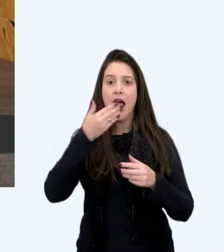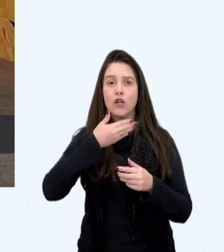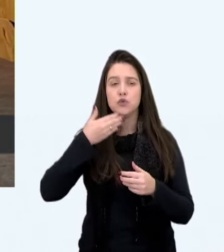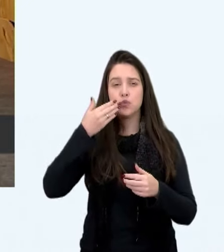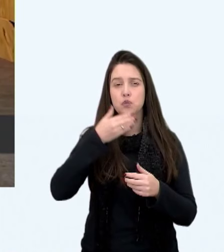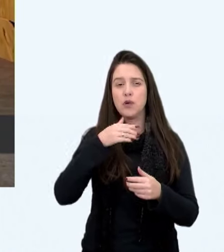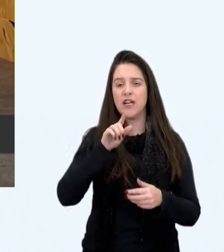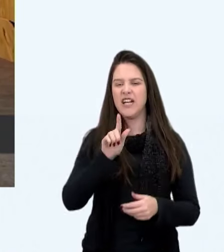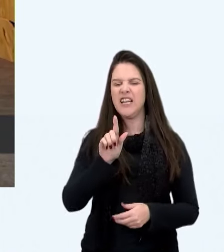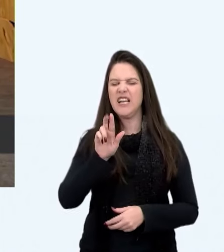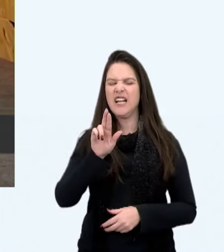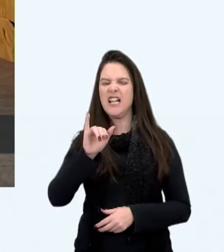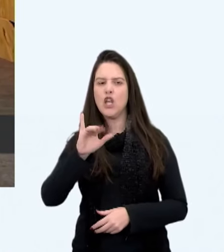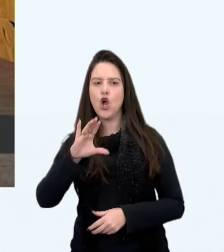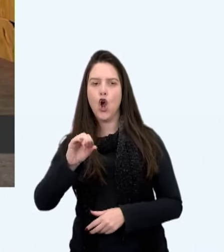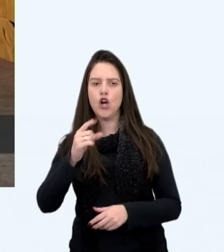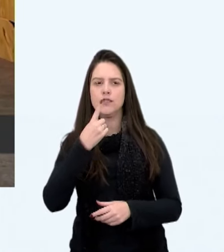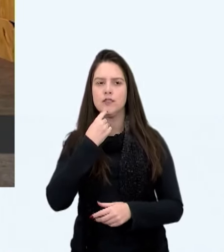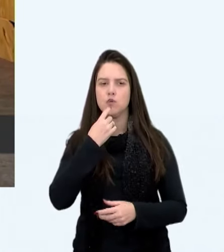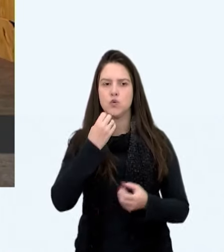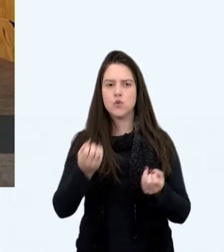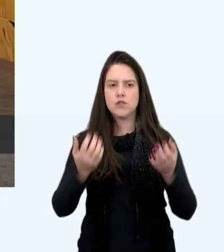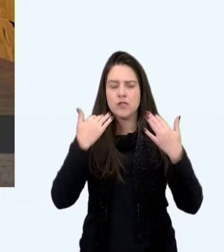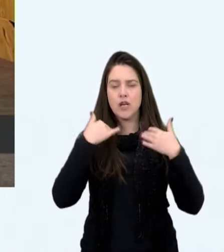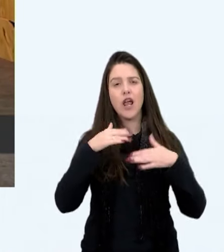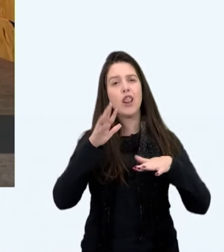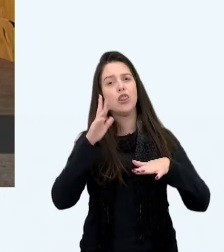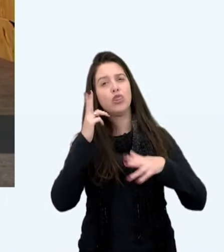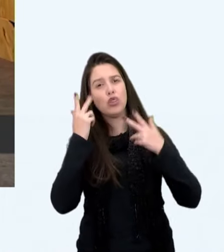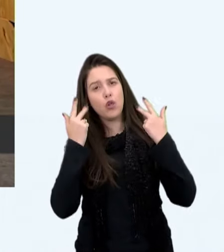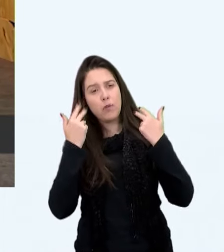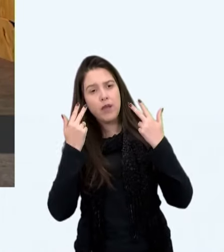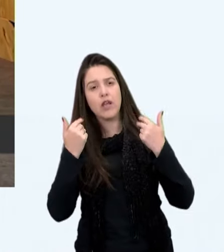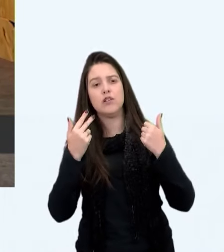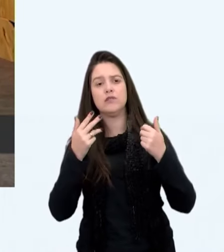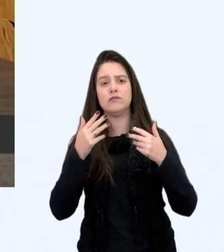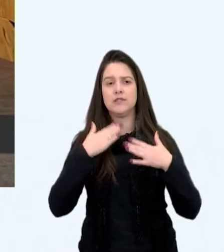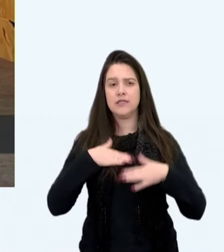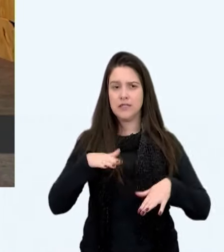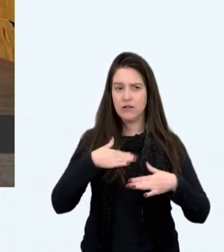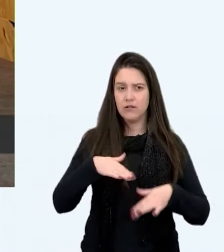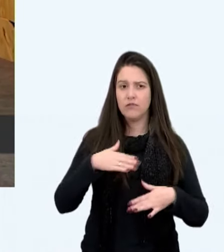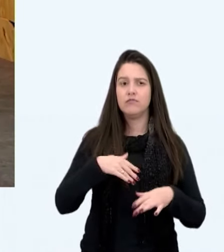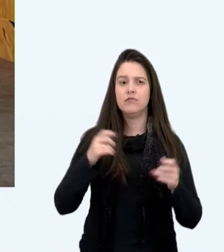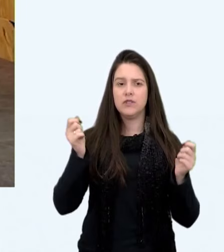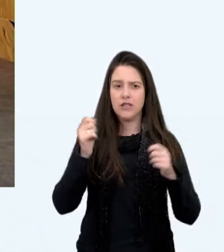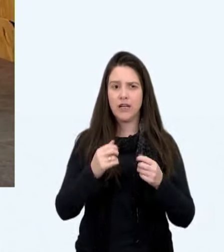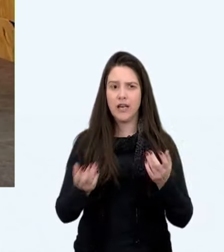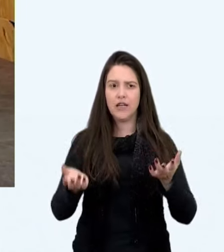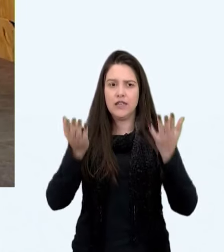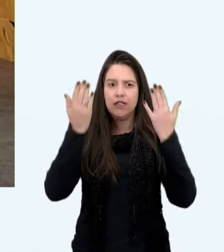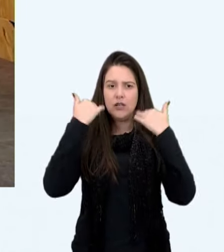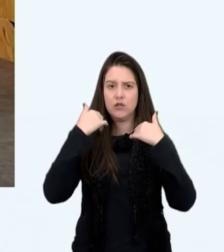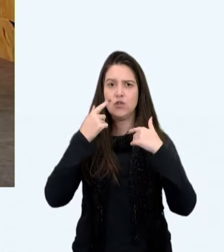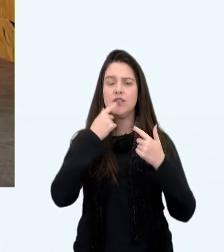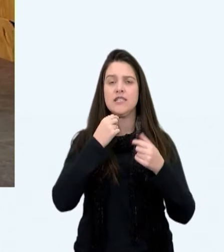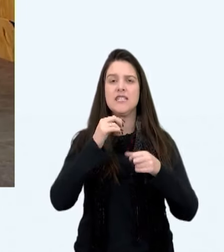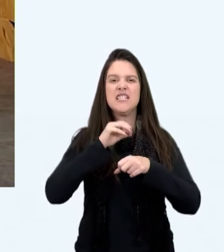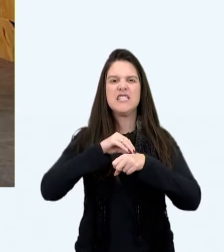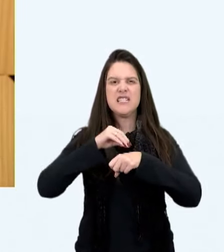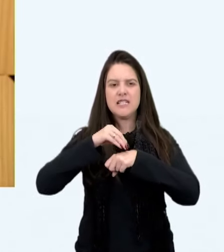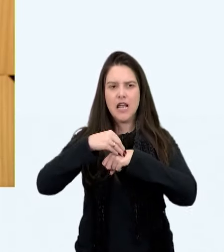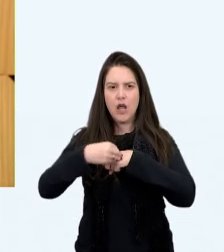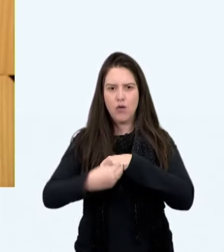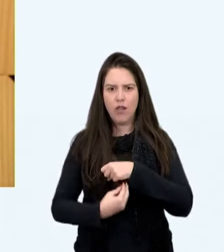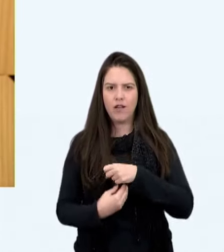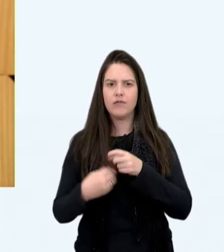que a gente tem no sangue. E normalmente, uma pessoa saudável, essa glicose ela vai sair do sangue, vai entrar nas células sanguíneas para